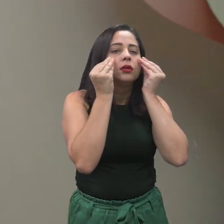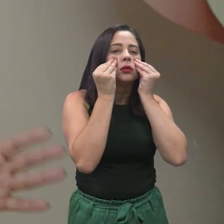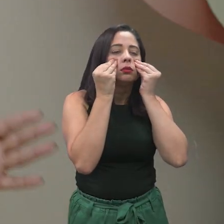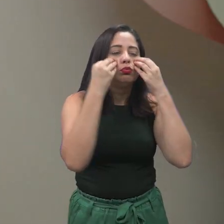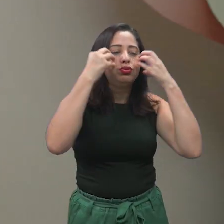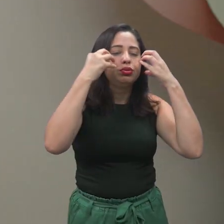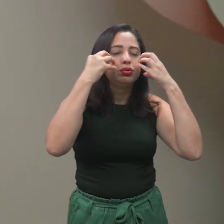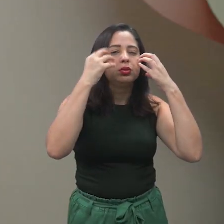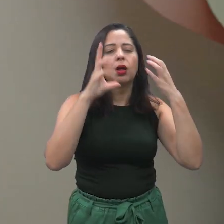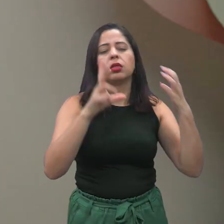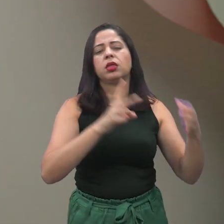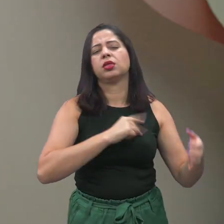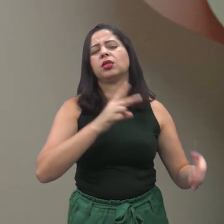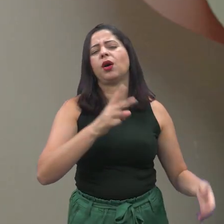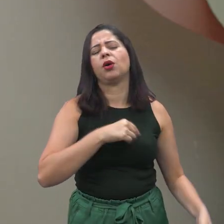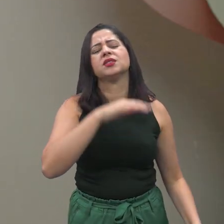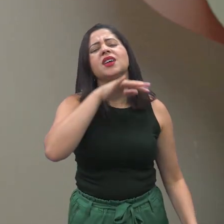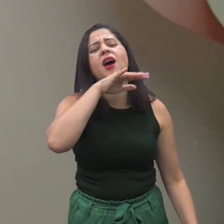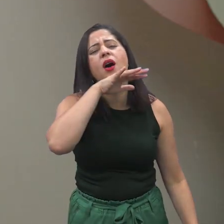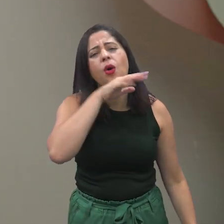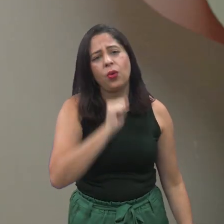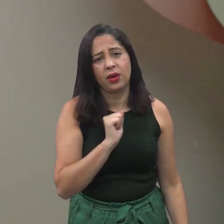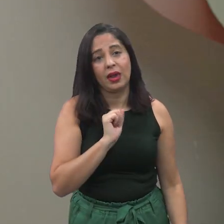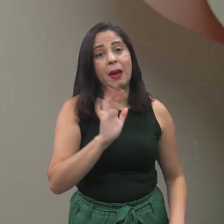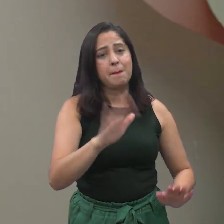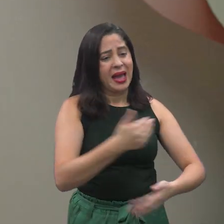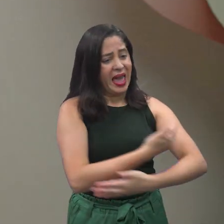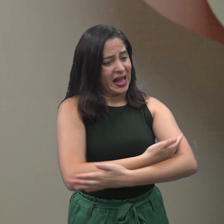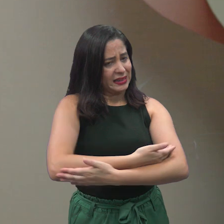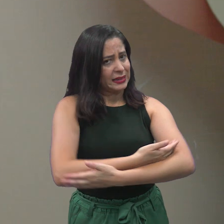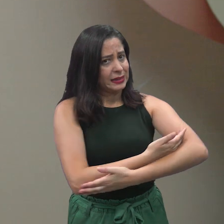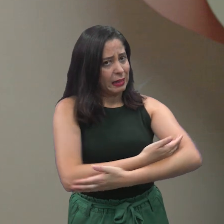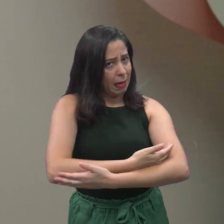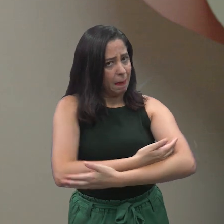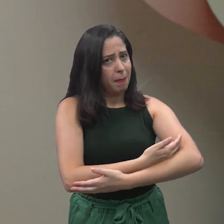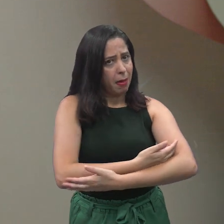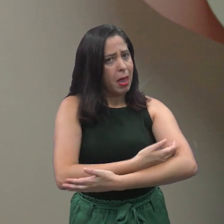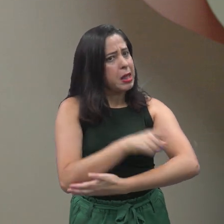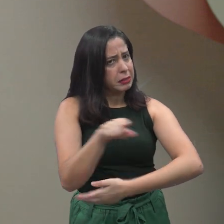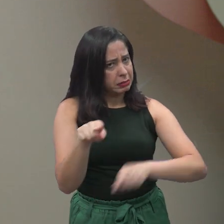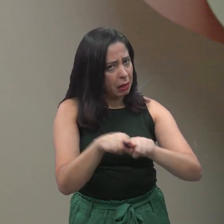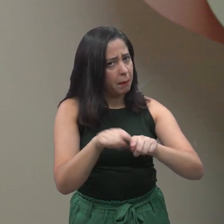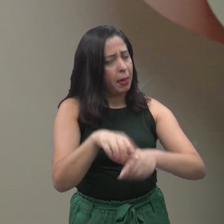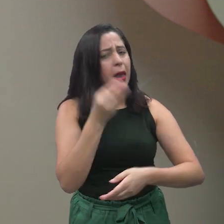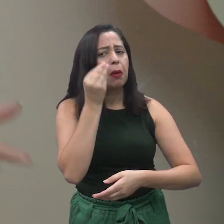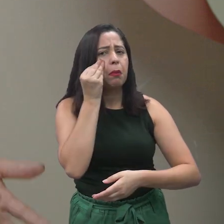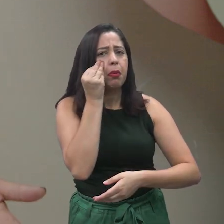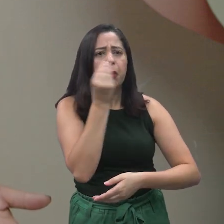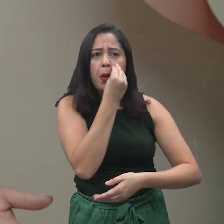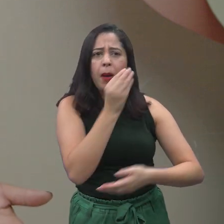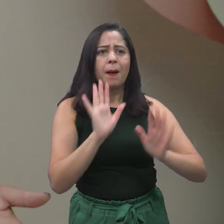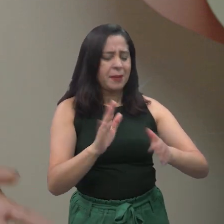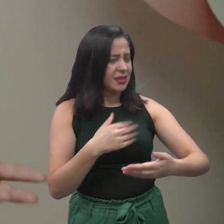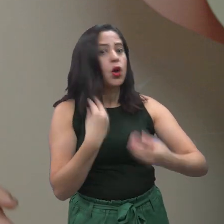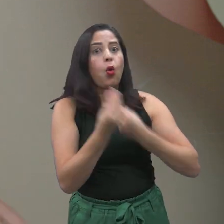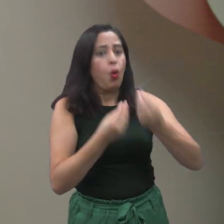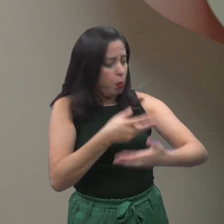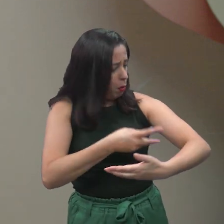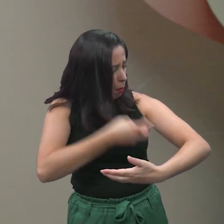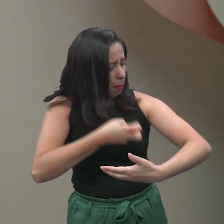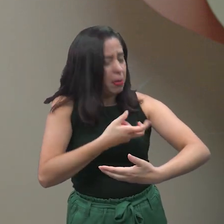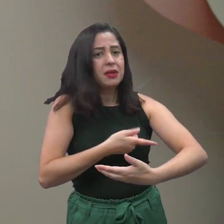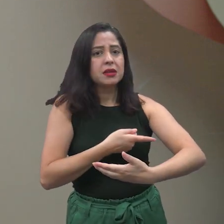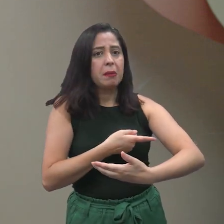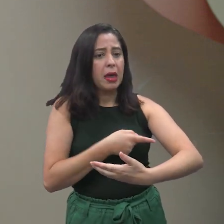um, adulto, criança, mas em bebês é comum, né? Há alguns bebês também. Só que como que o bebê não fala? Como que eu percebo que o meu